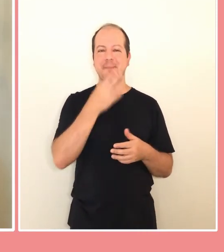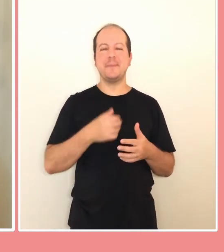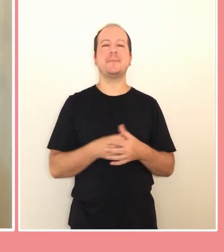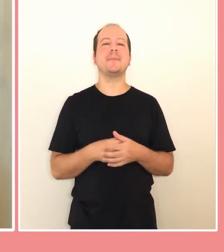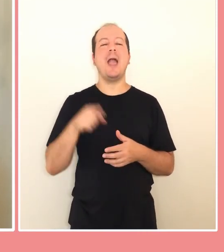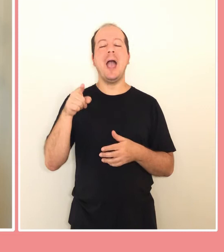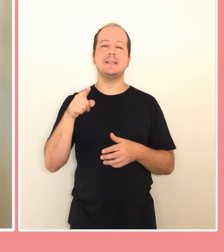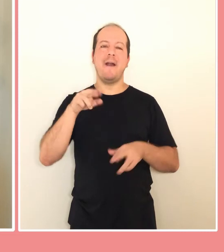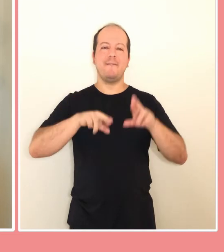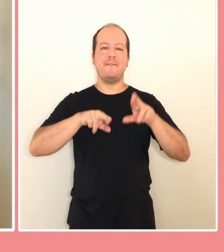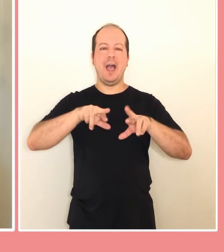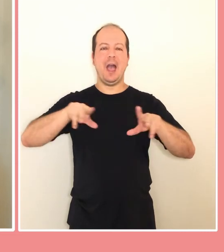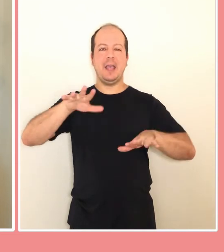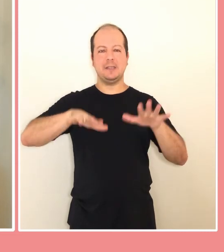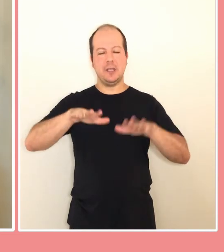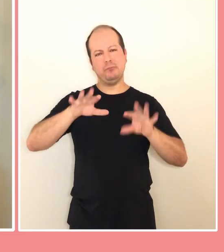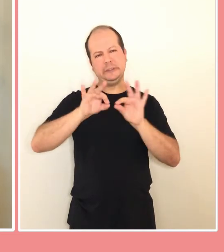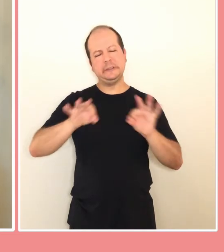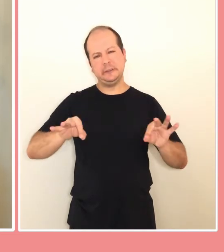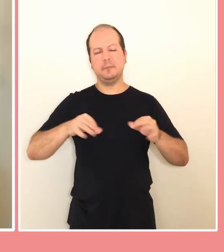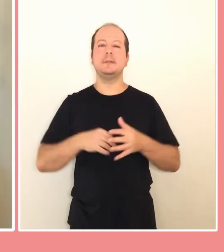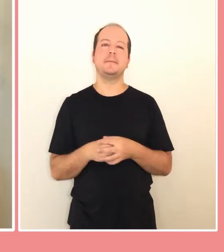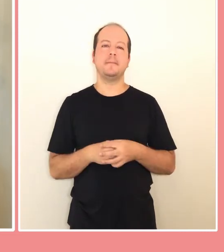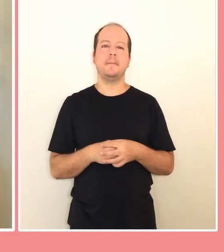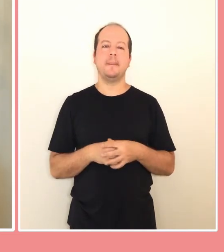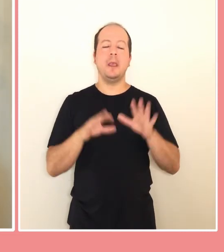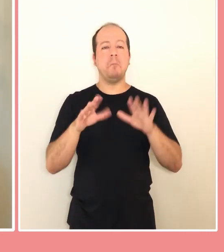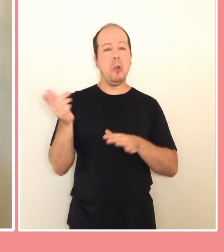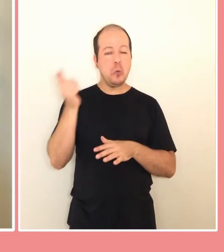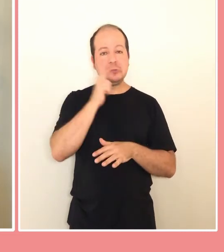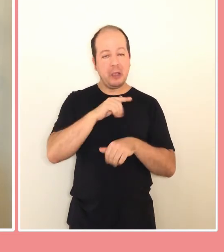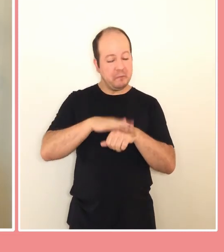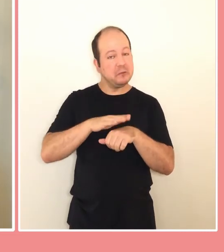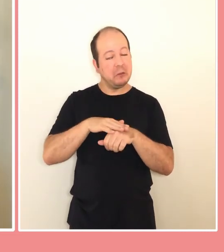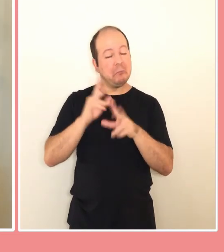Uma variação muito mais simples daquela que estamos construindo